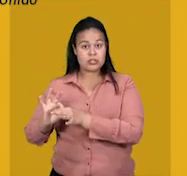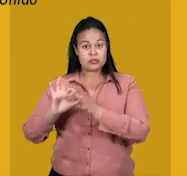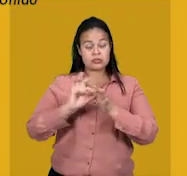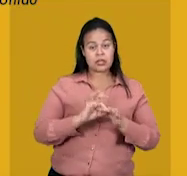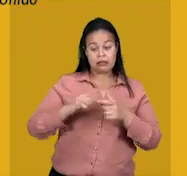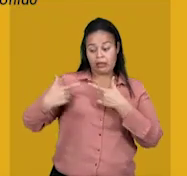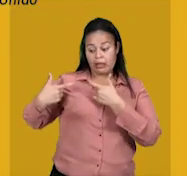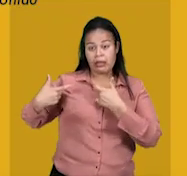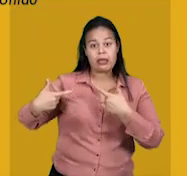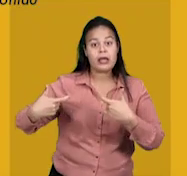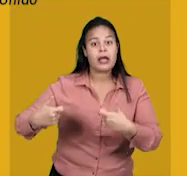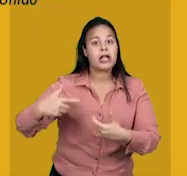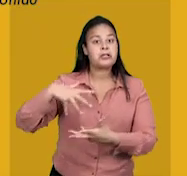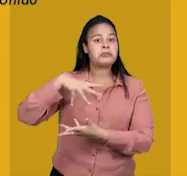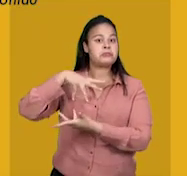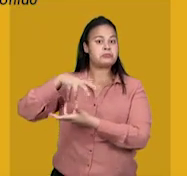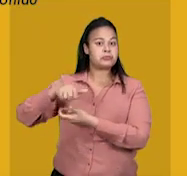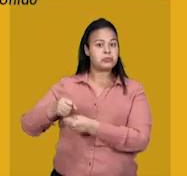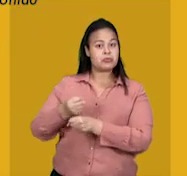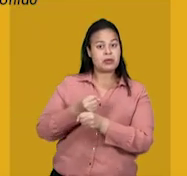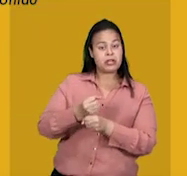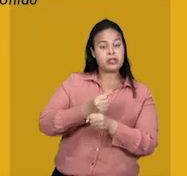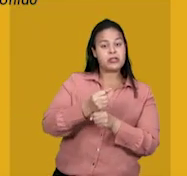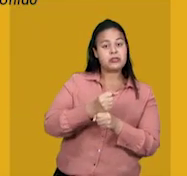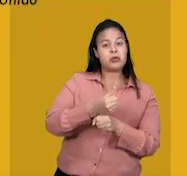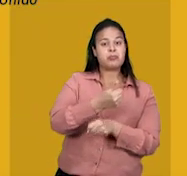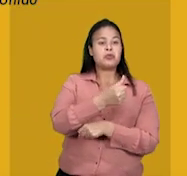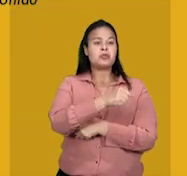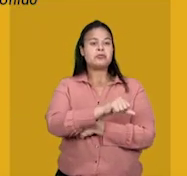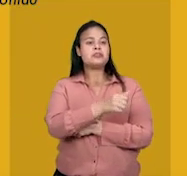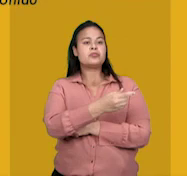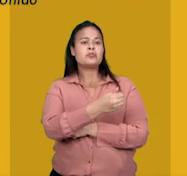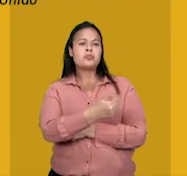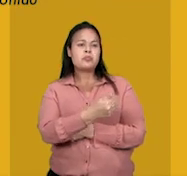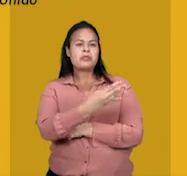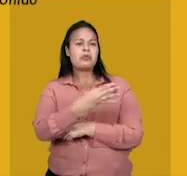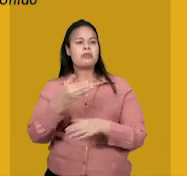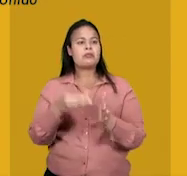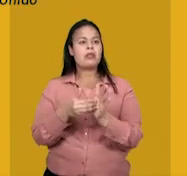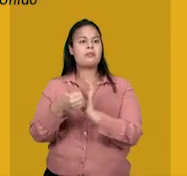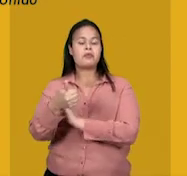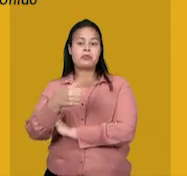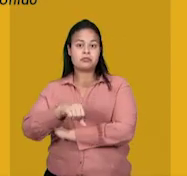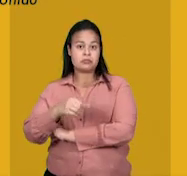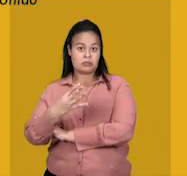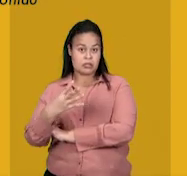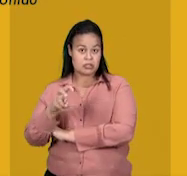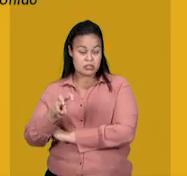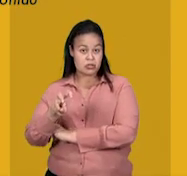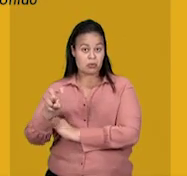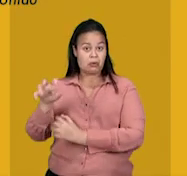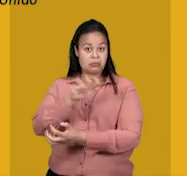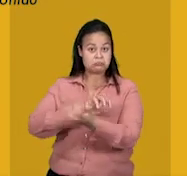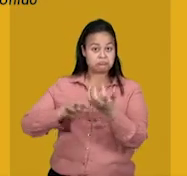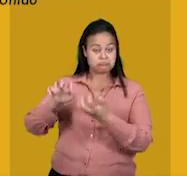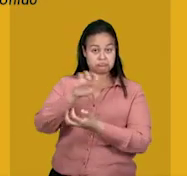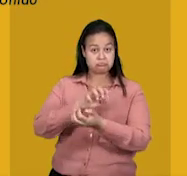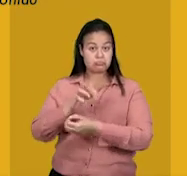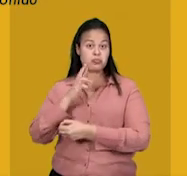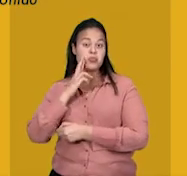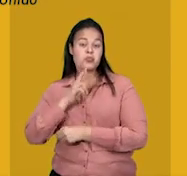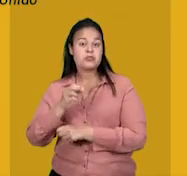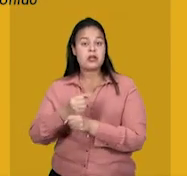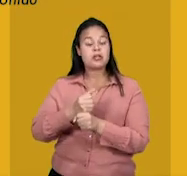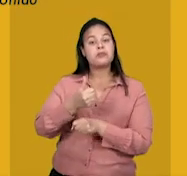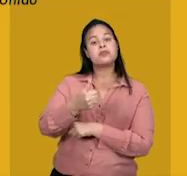914 a 918, 939 a 945, Revolução Russa de